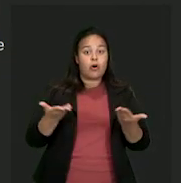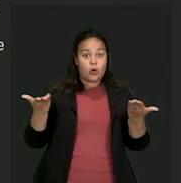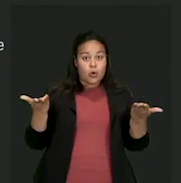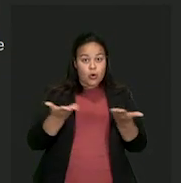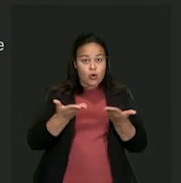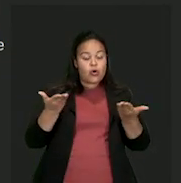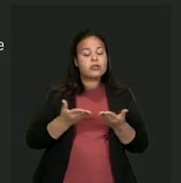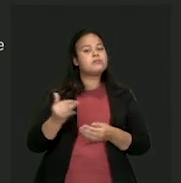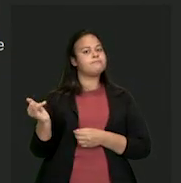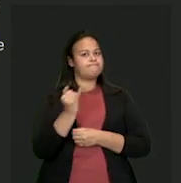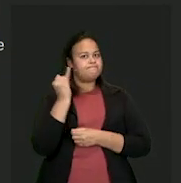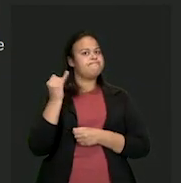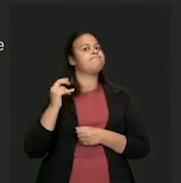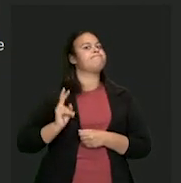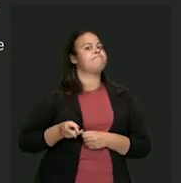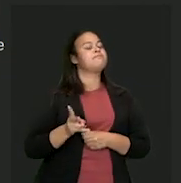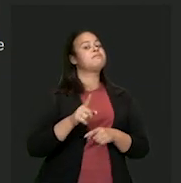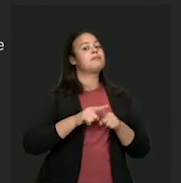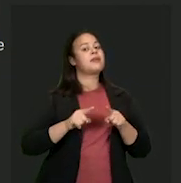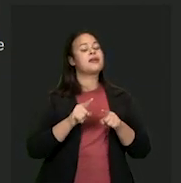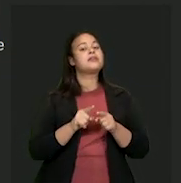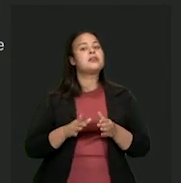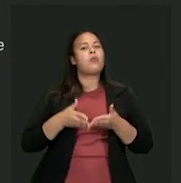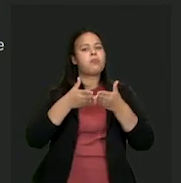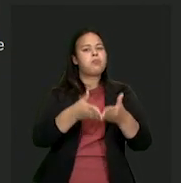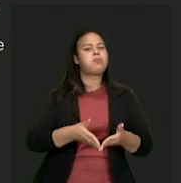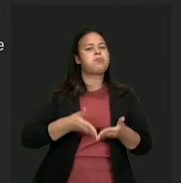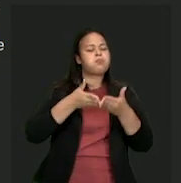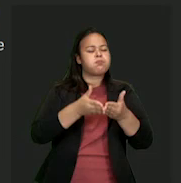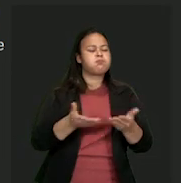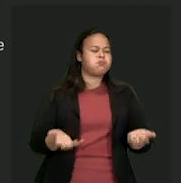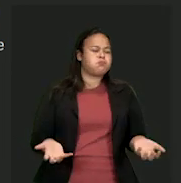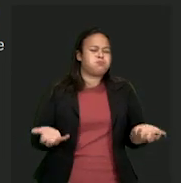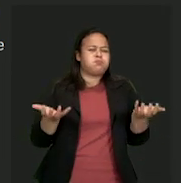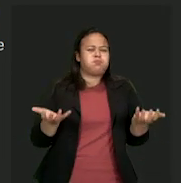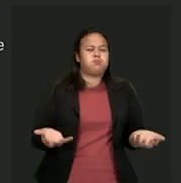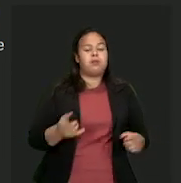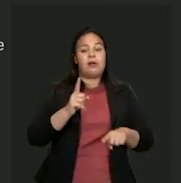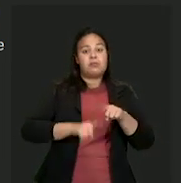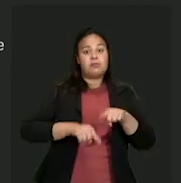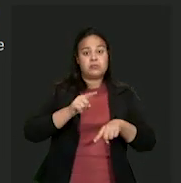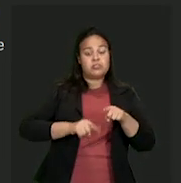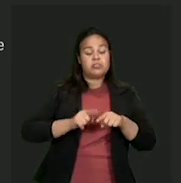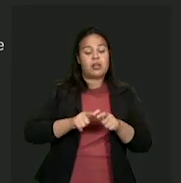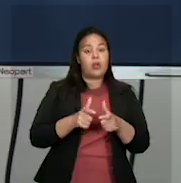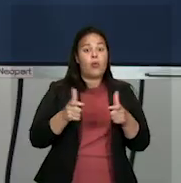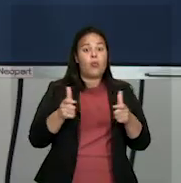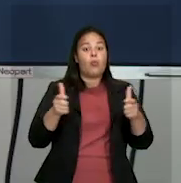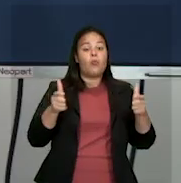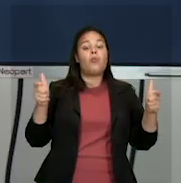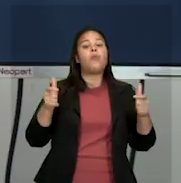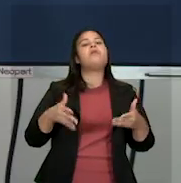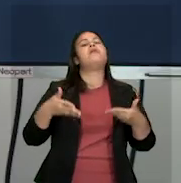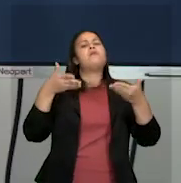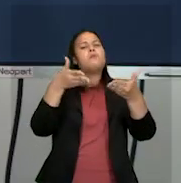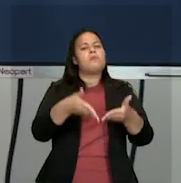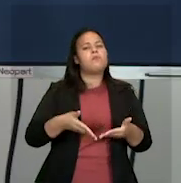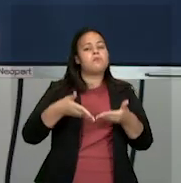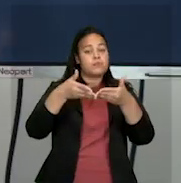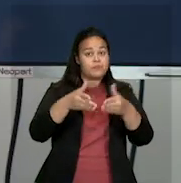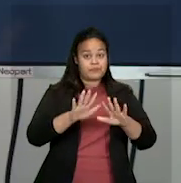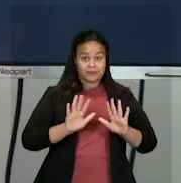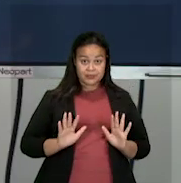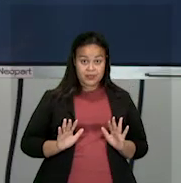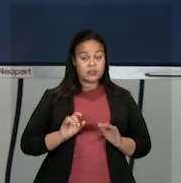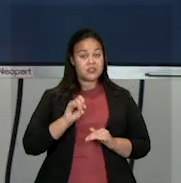sendo importantes porque viabilizam as entregas de cargas muito pesadas e em grande quantidade. Então, para